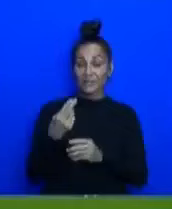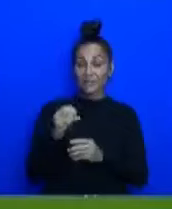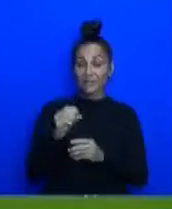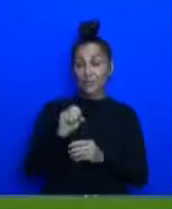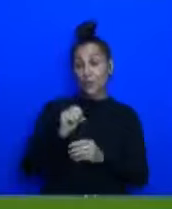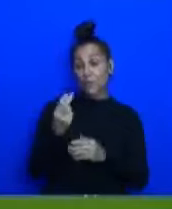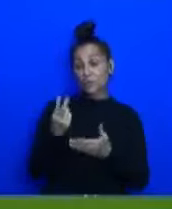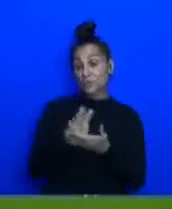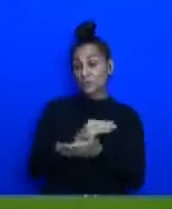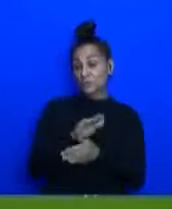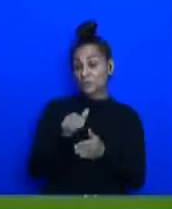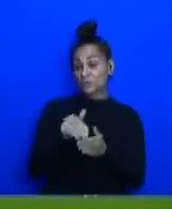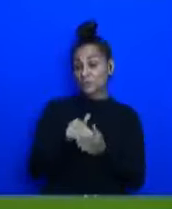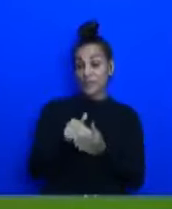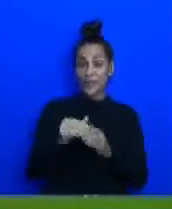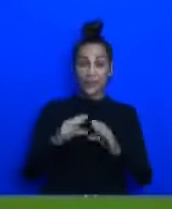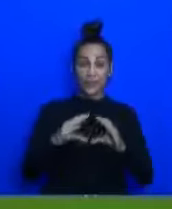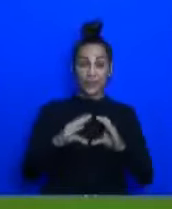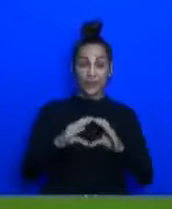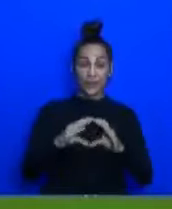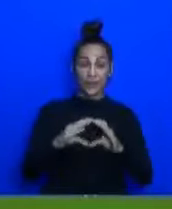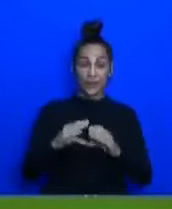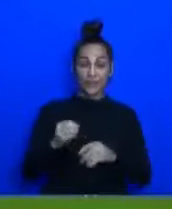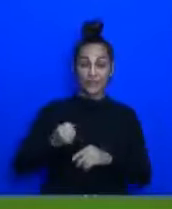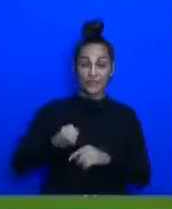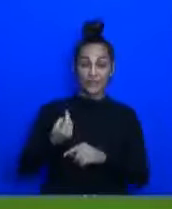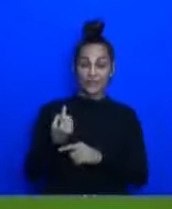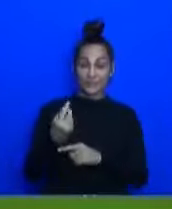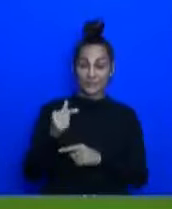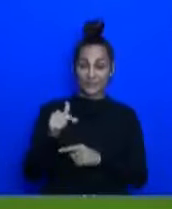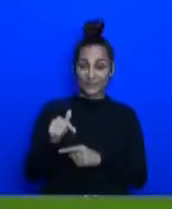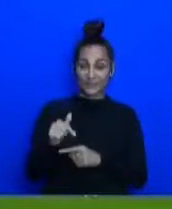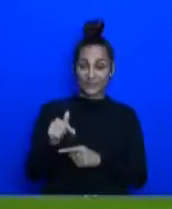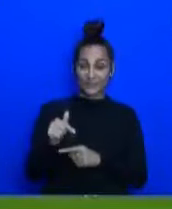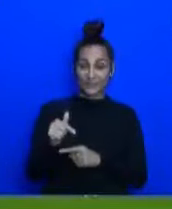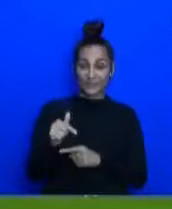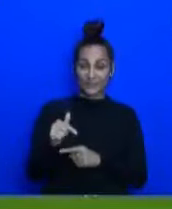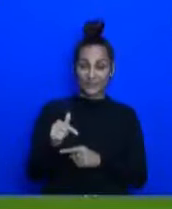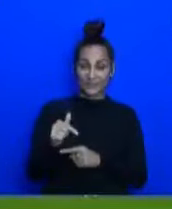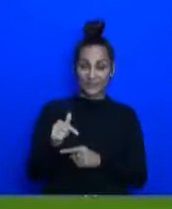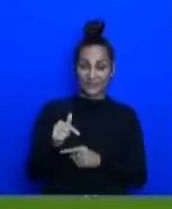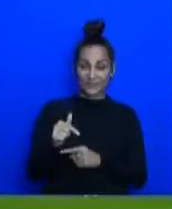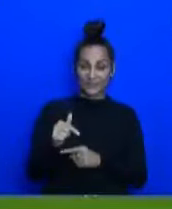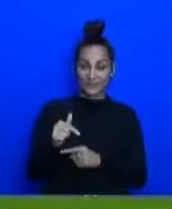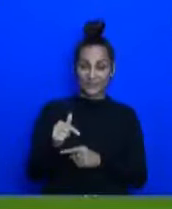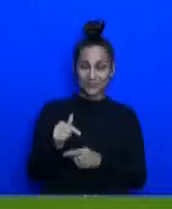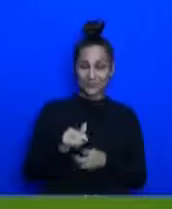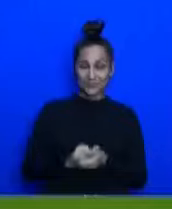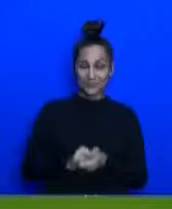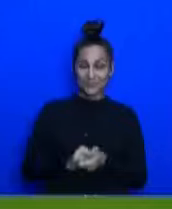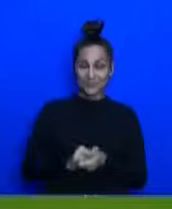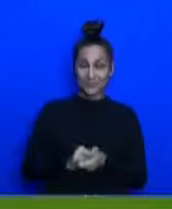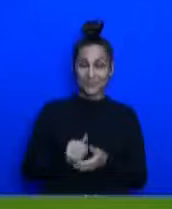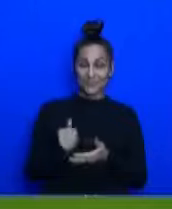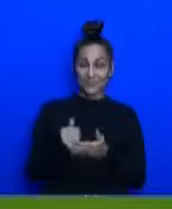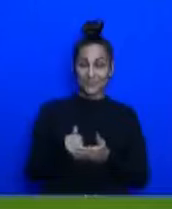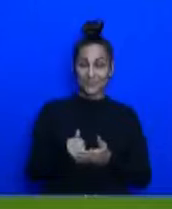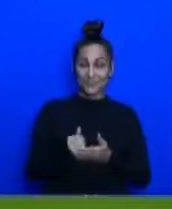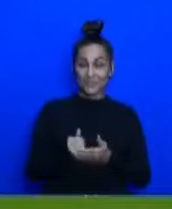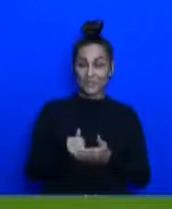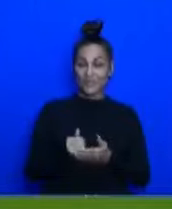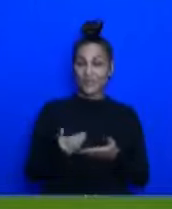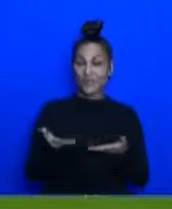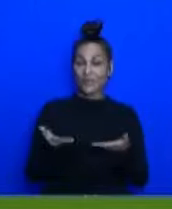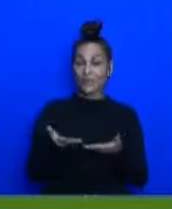nenhuma dezena. 17. 17 foi a nona dezena sorteada. Chegando a quase a metade